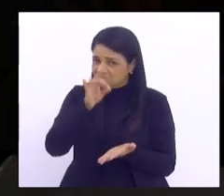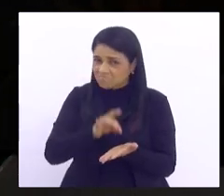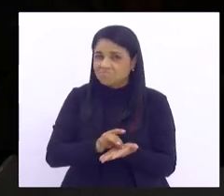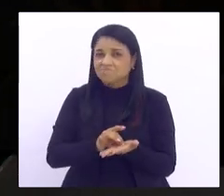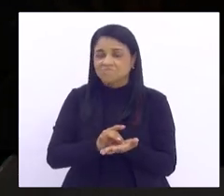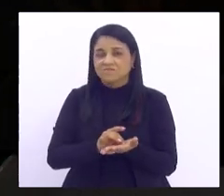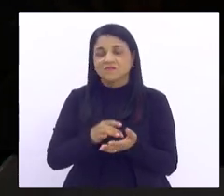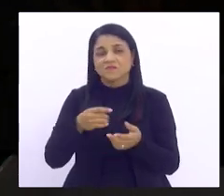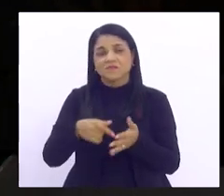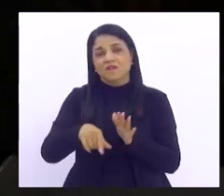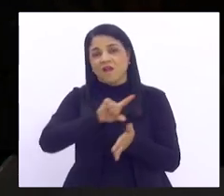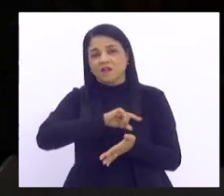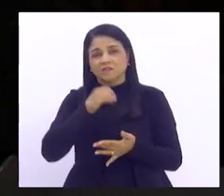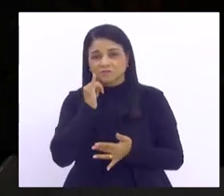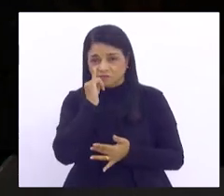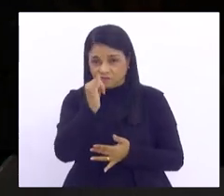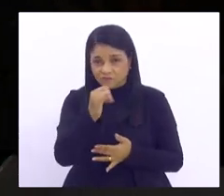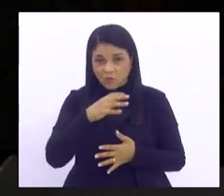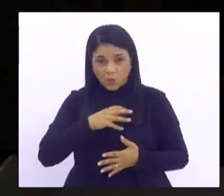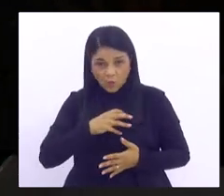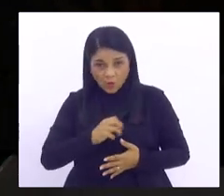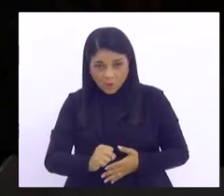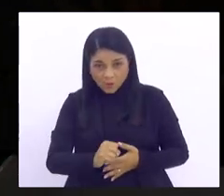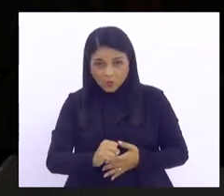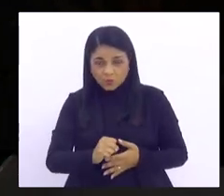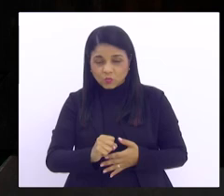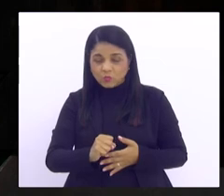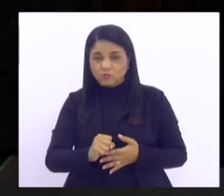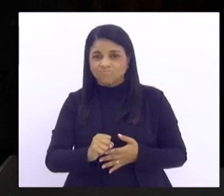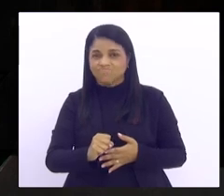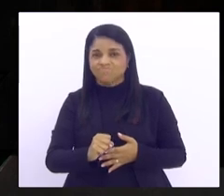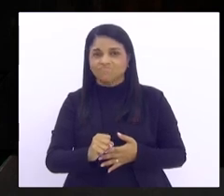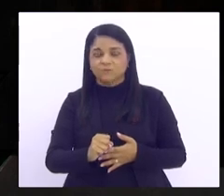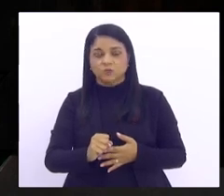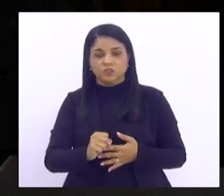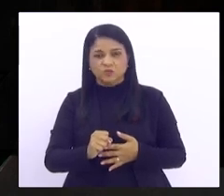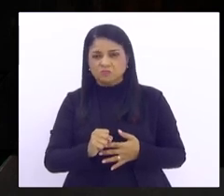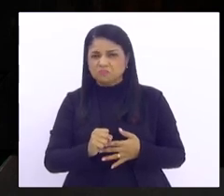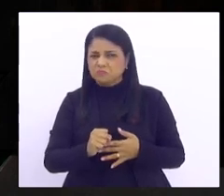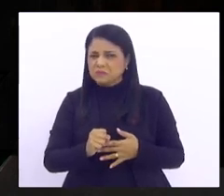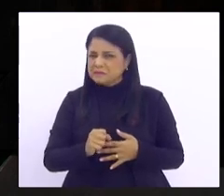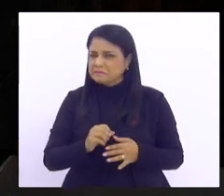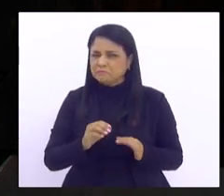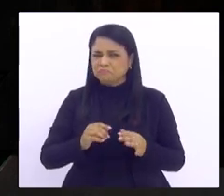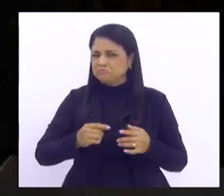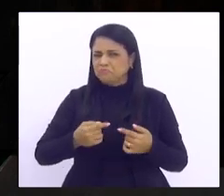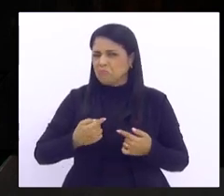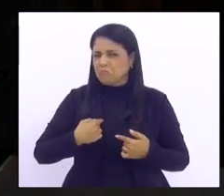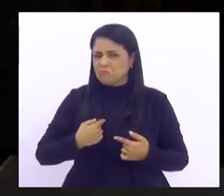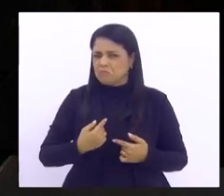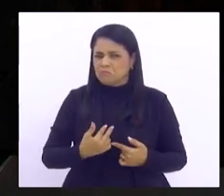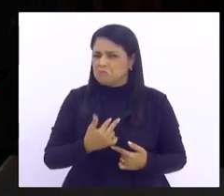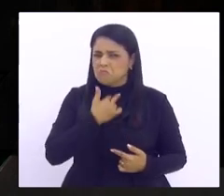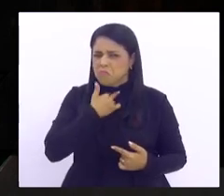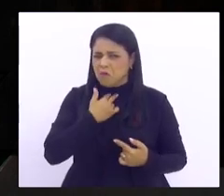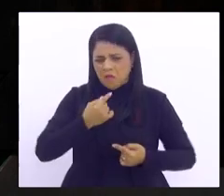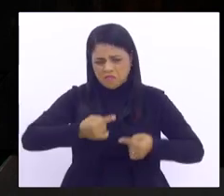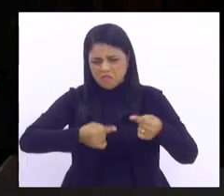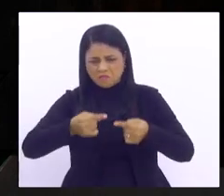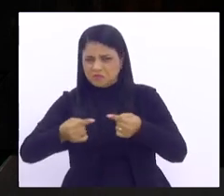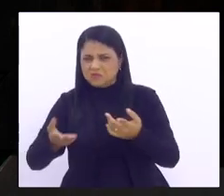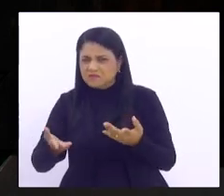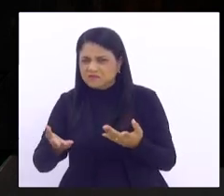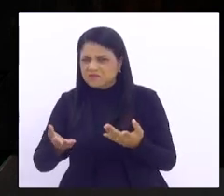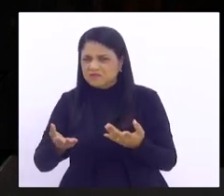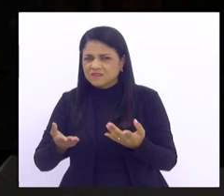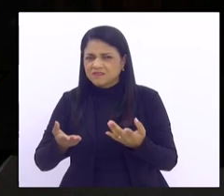eu preciso dizer que o aborto ele não deveria, em hipótese alguma, estar sendo discutido, porque, no caso, o aborto ele